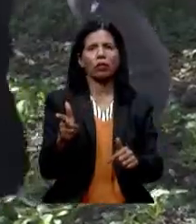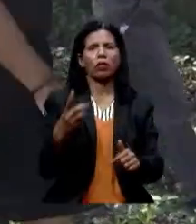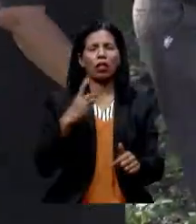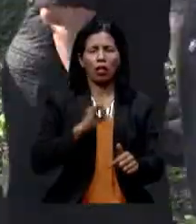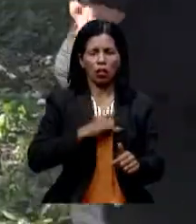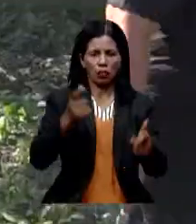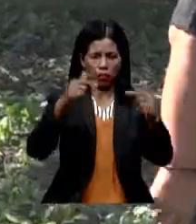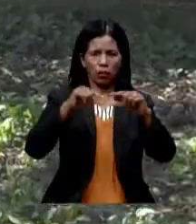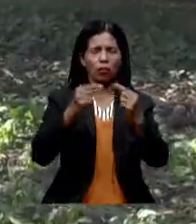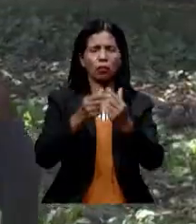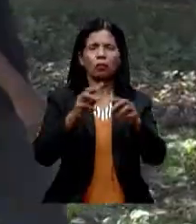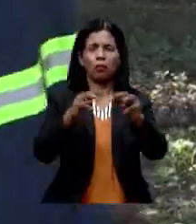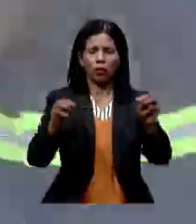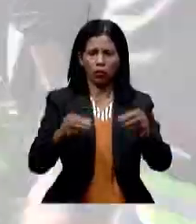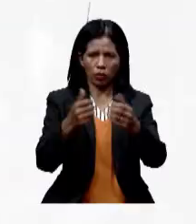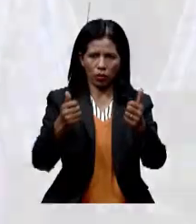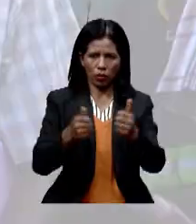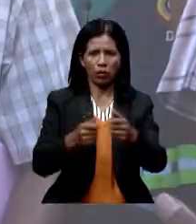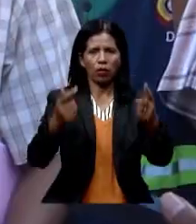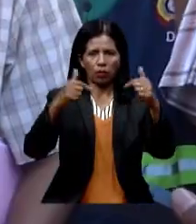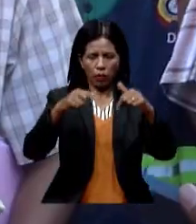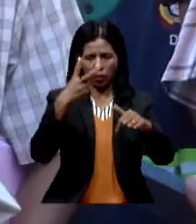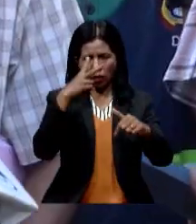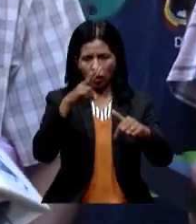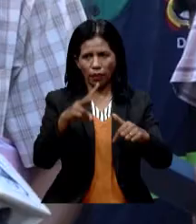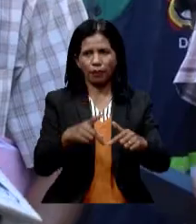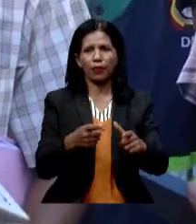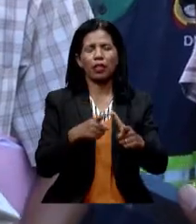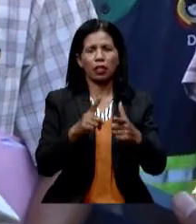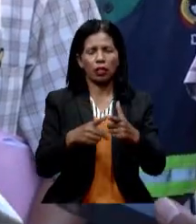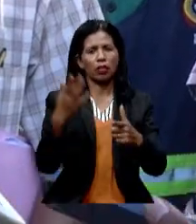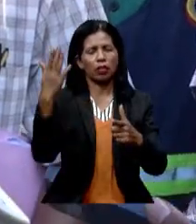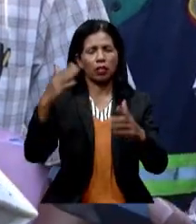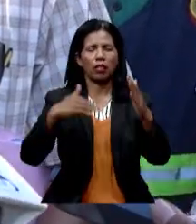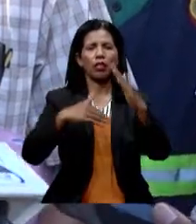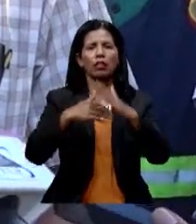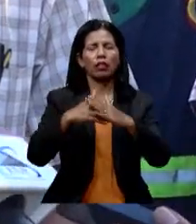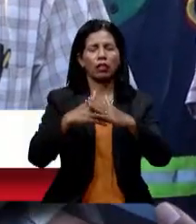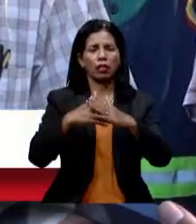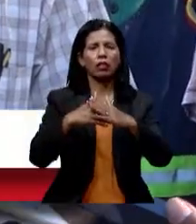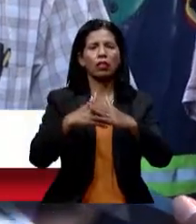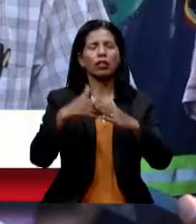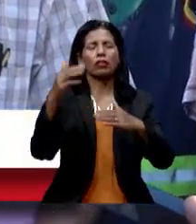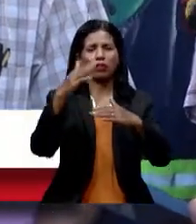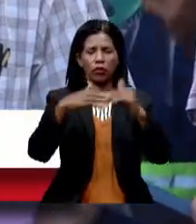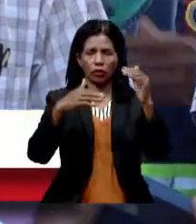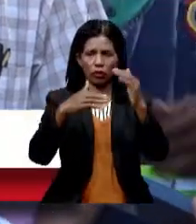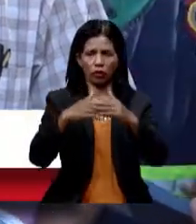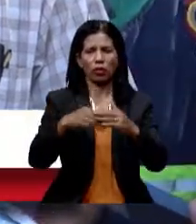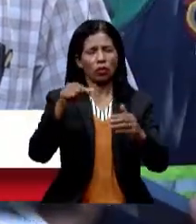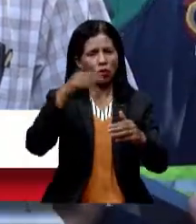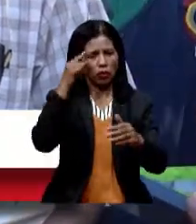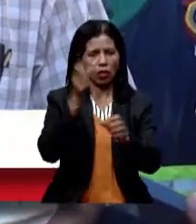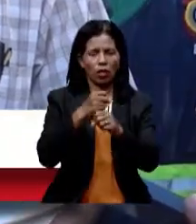equipa município e autoridade minha tunte na mais halo levantamento. E a altura na ba infraestruturas balo e a raier na bema governo